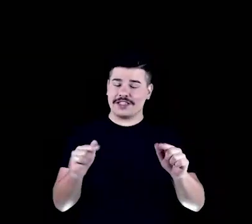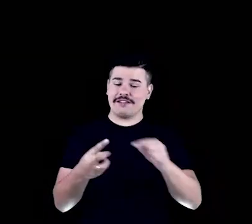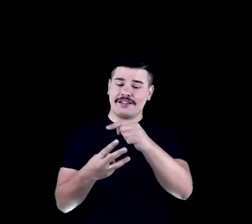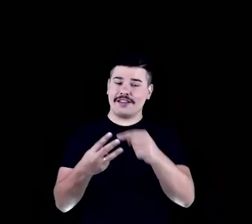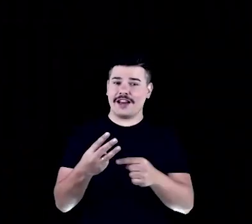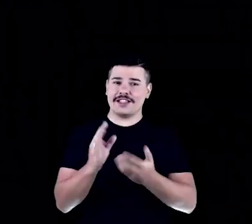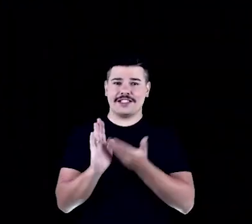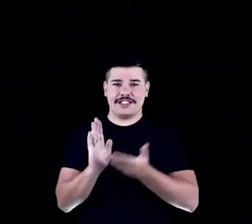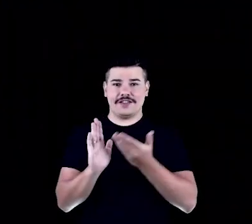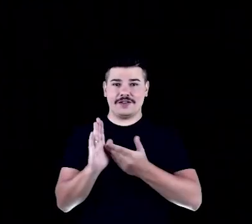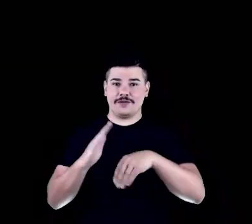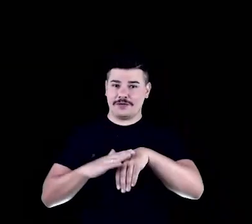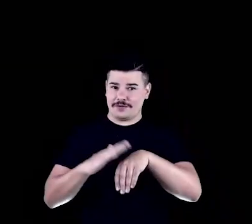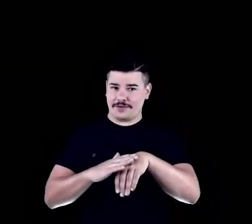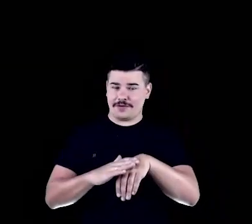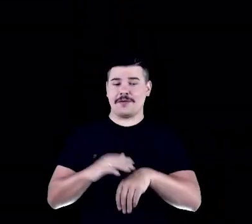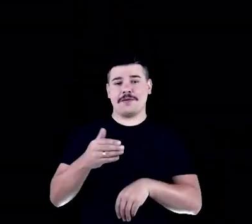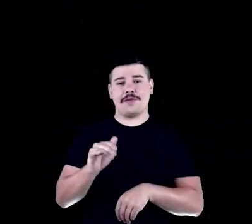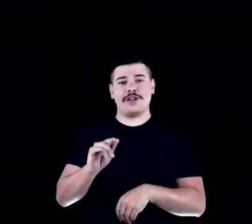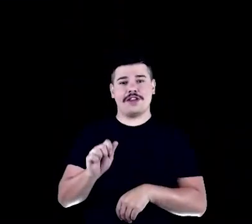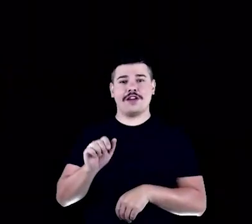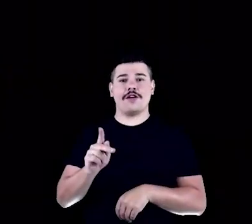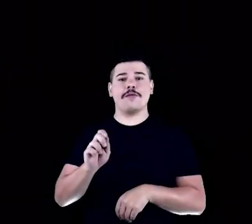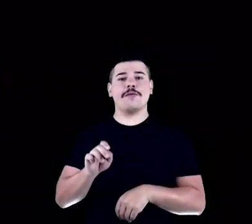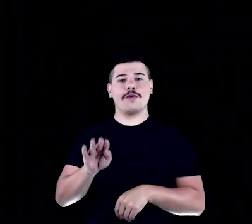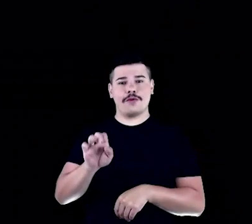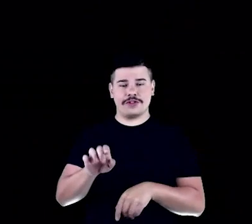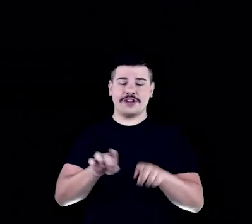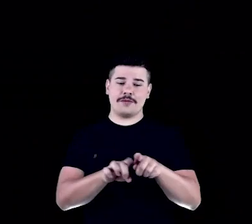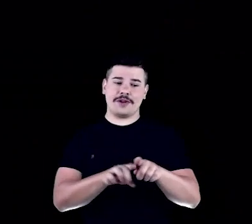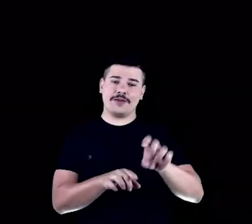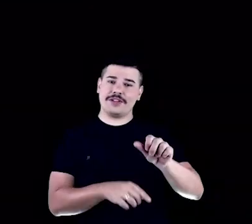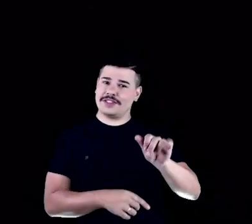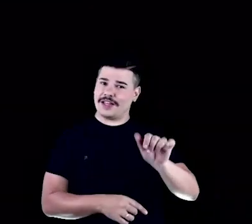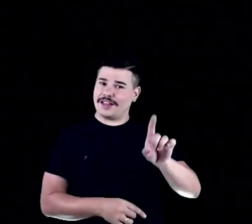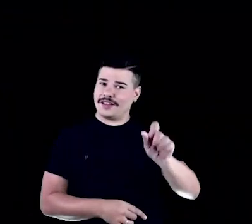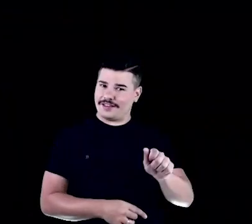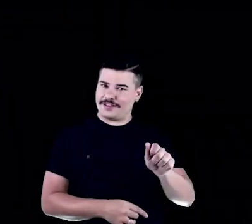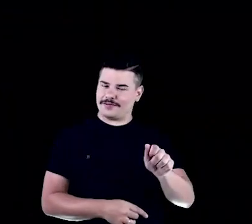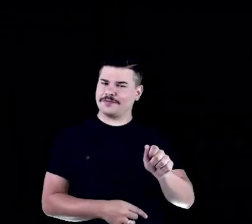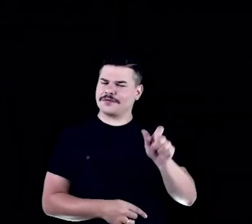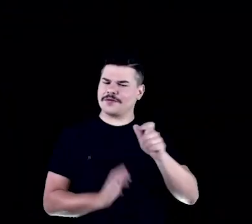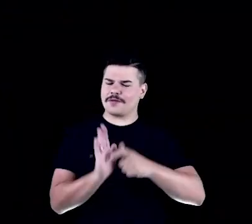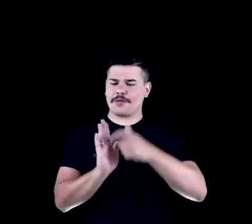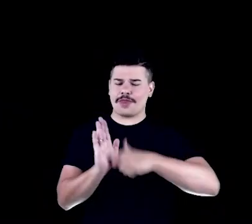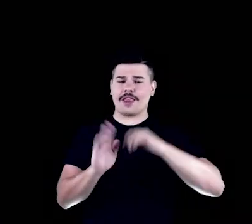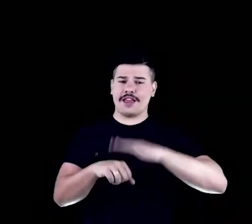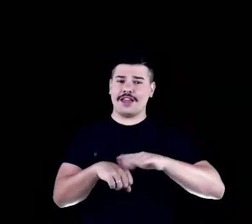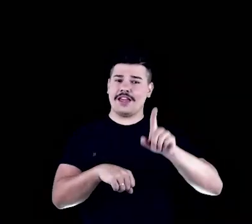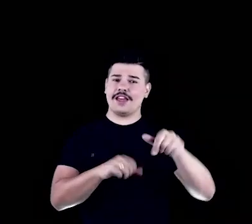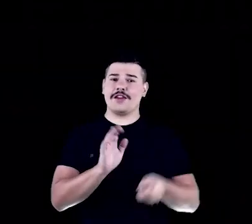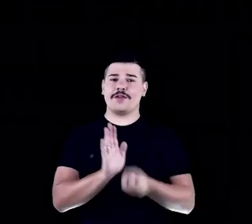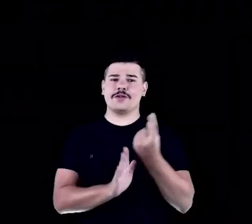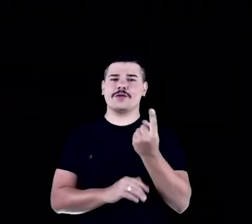Tem 3 livros publicados: o Meia Ponte, o Cinto e o Saída. O Arthur ele